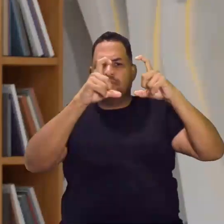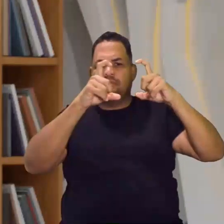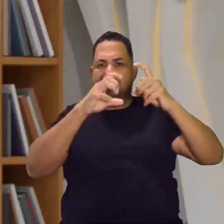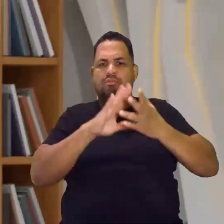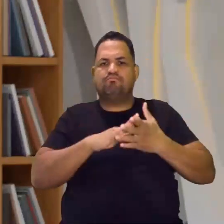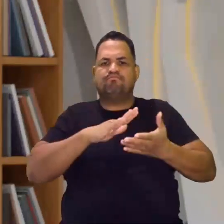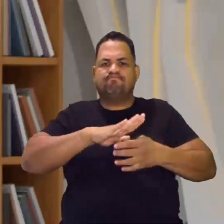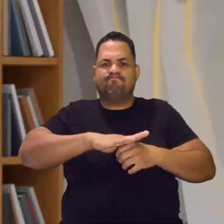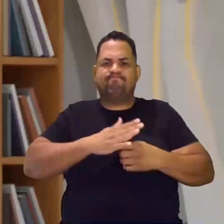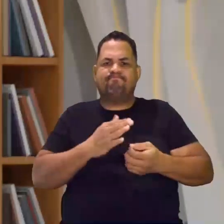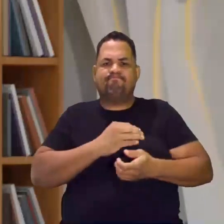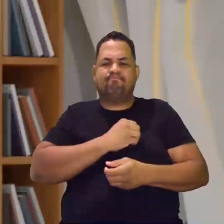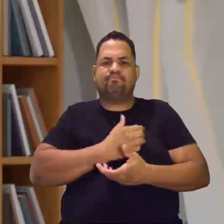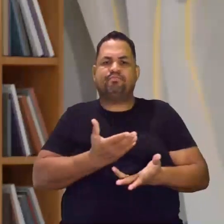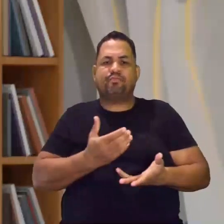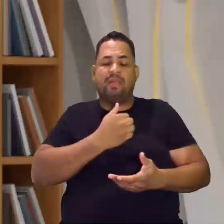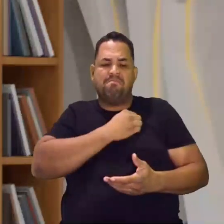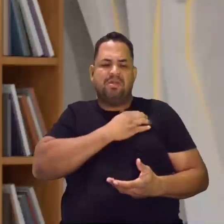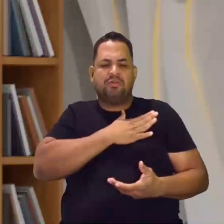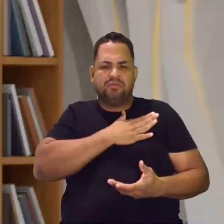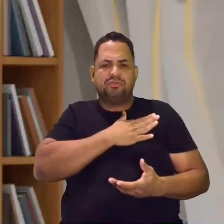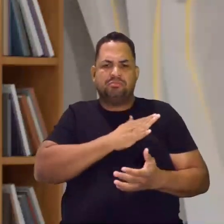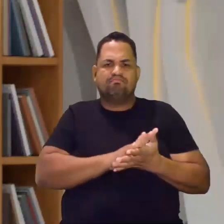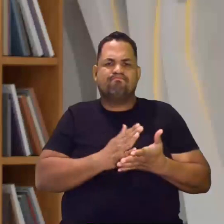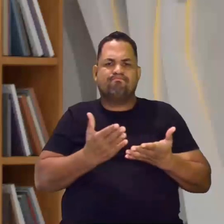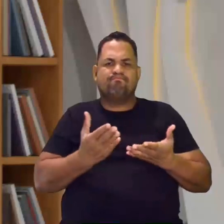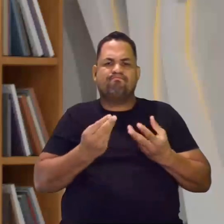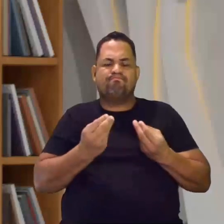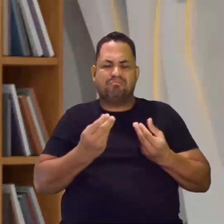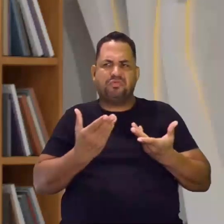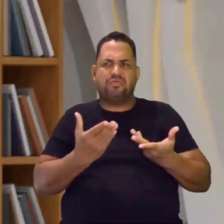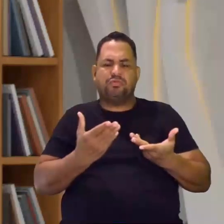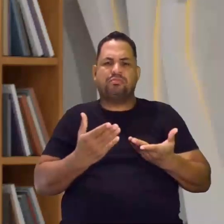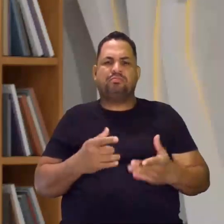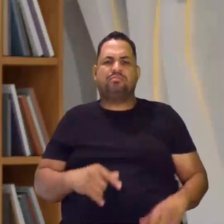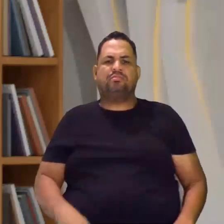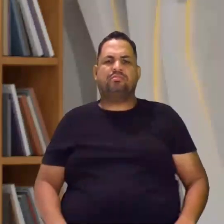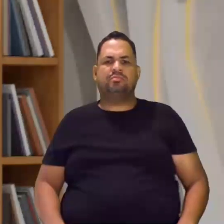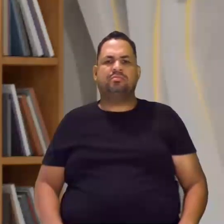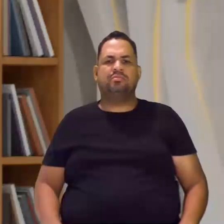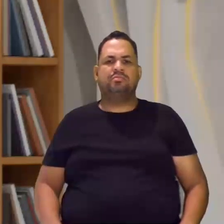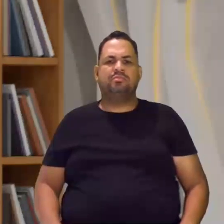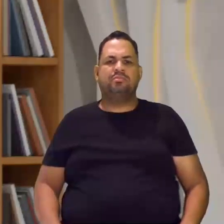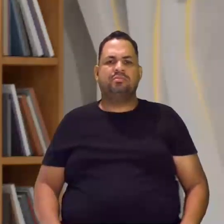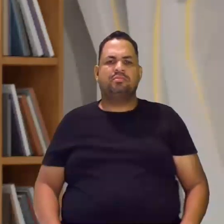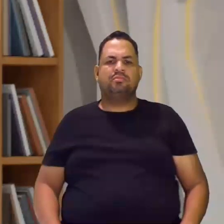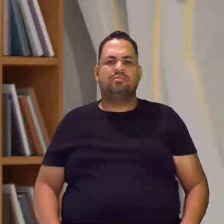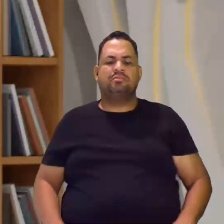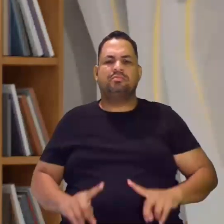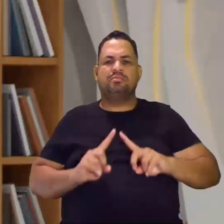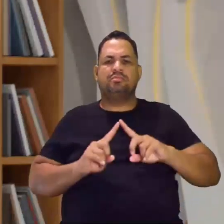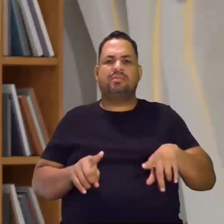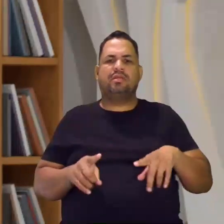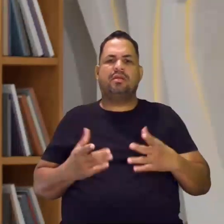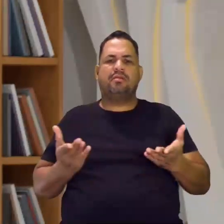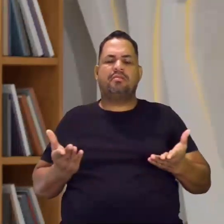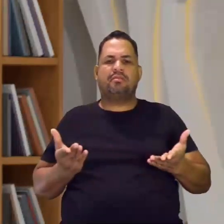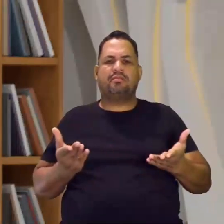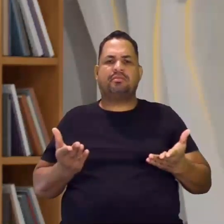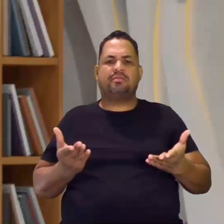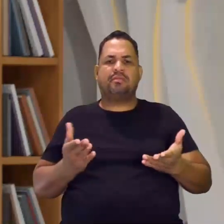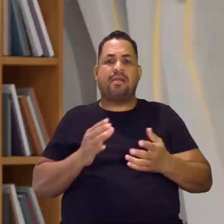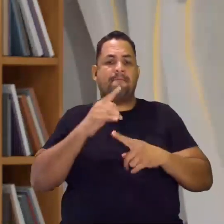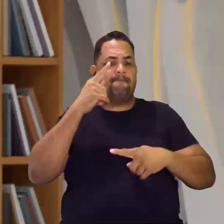O preconceito, ele era tão grande, ainda a gente sabe que ainda existe, mas que eles